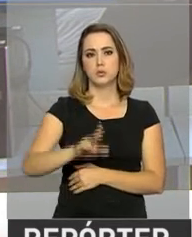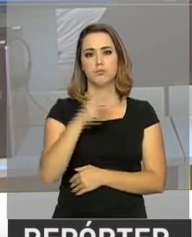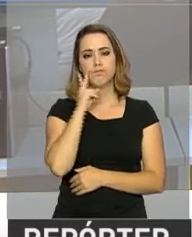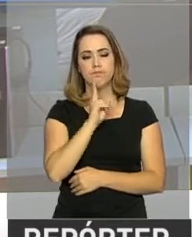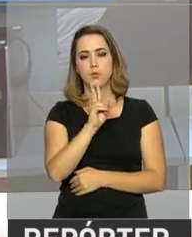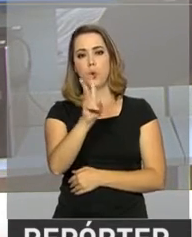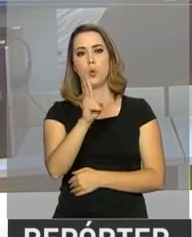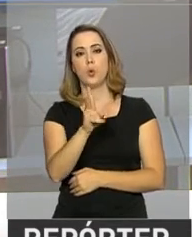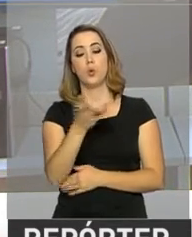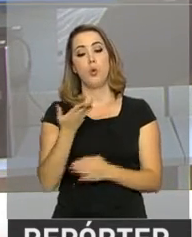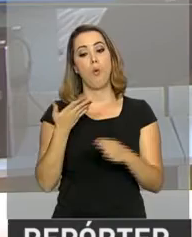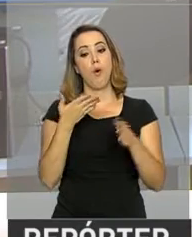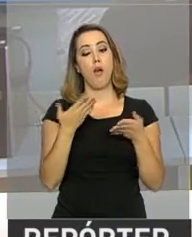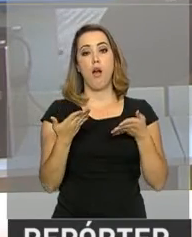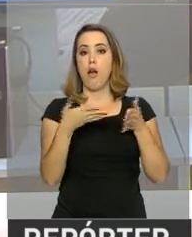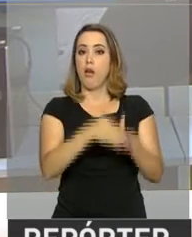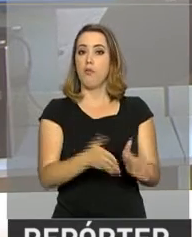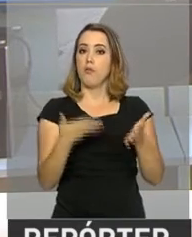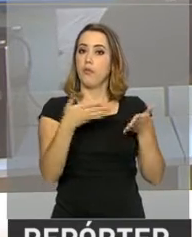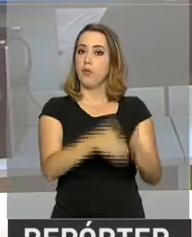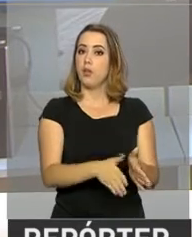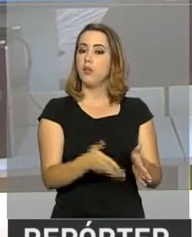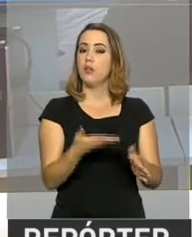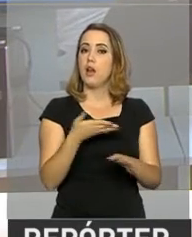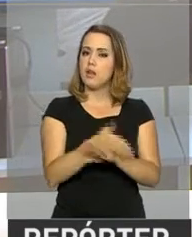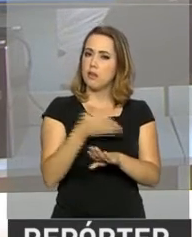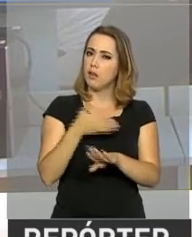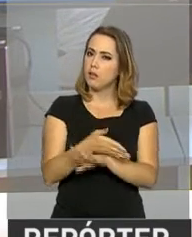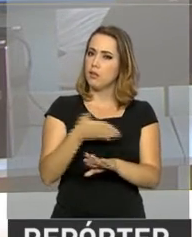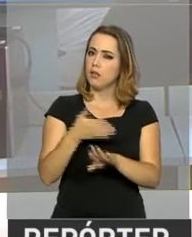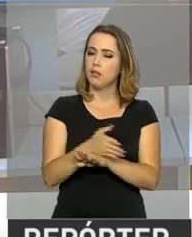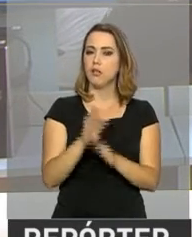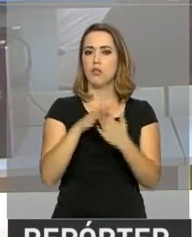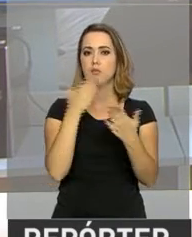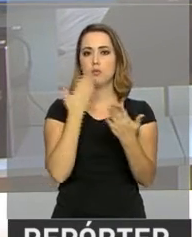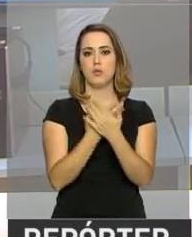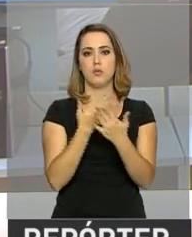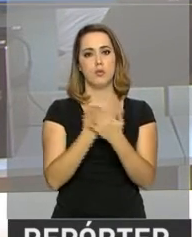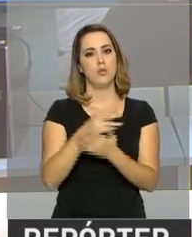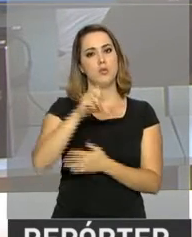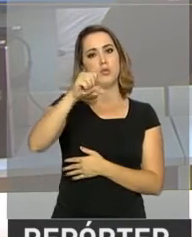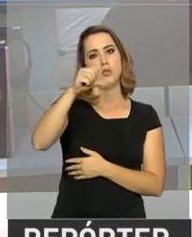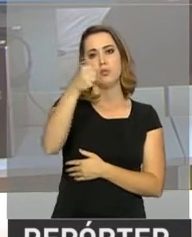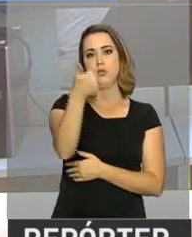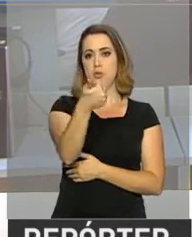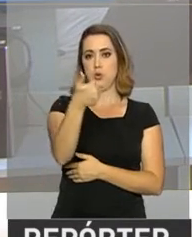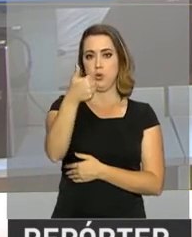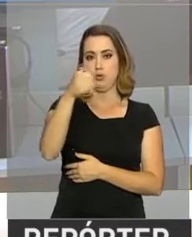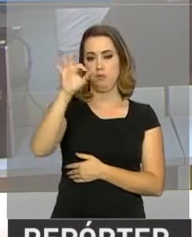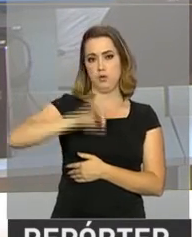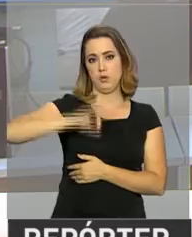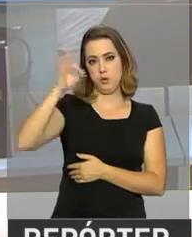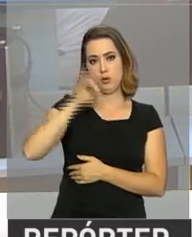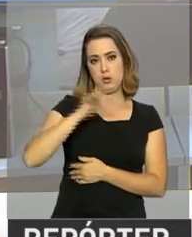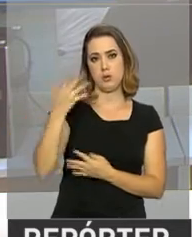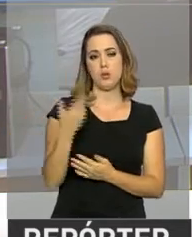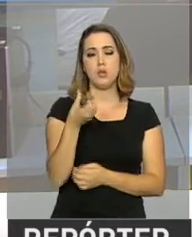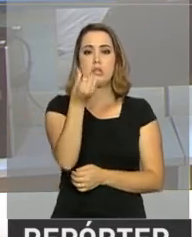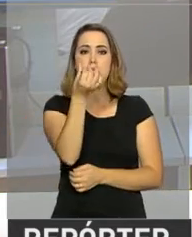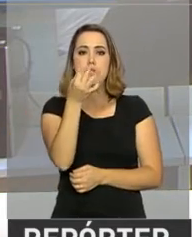entre os meses de agosto e setembro o índice de acompanhamento ultrapassou 91% o aumento de seis pontos percentuais